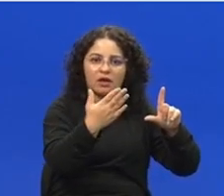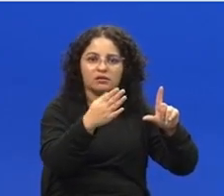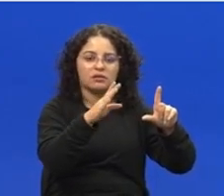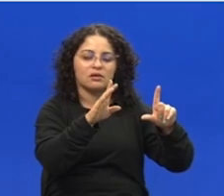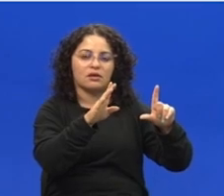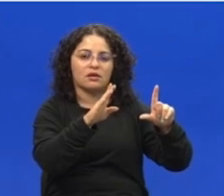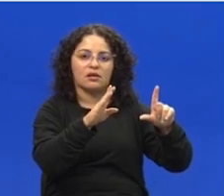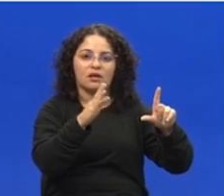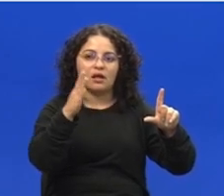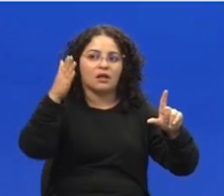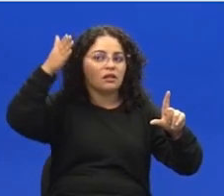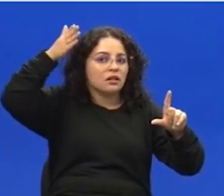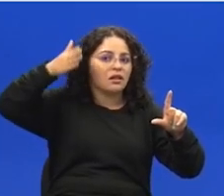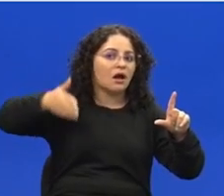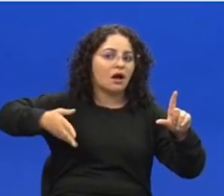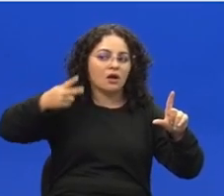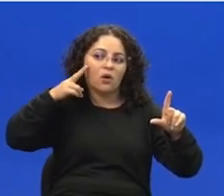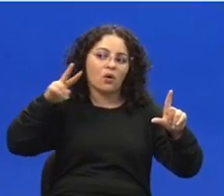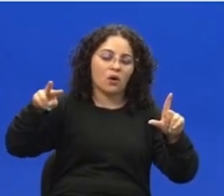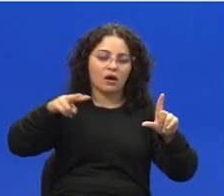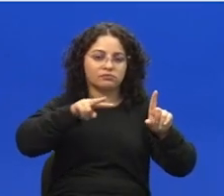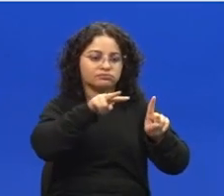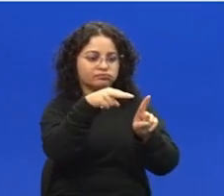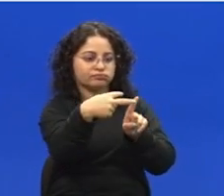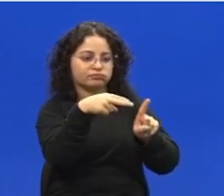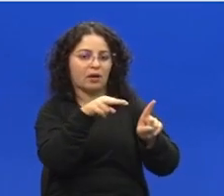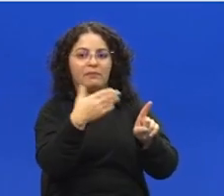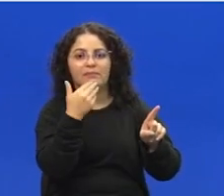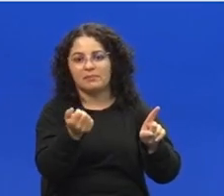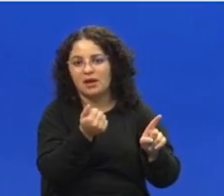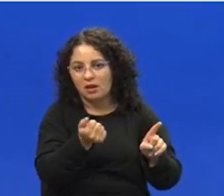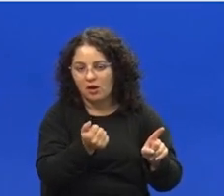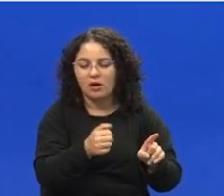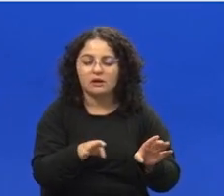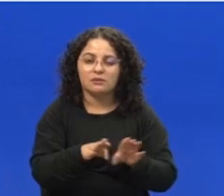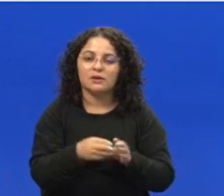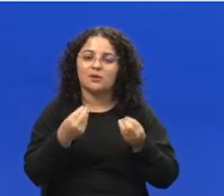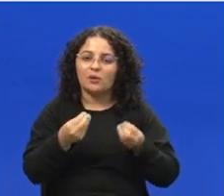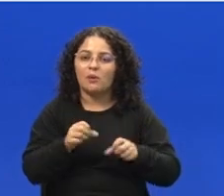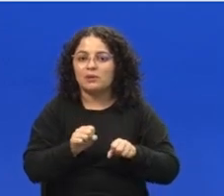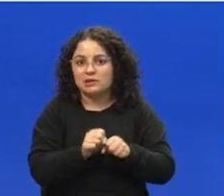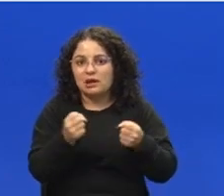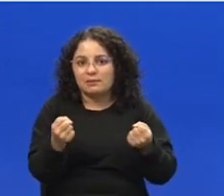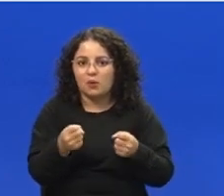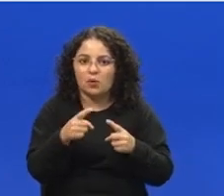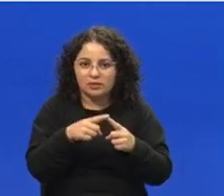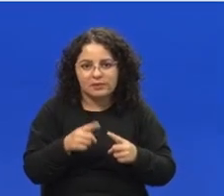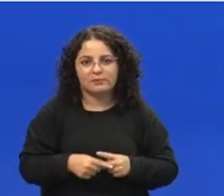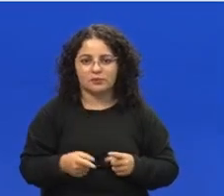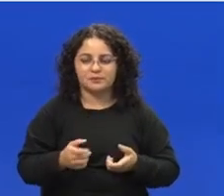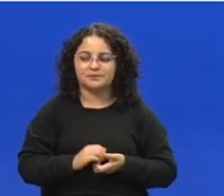para visualização do melhor segmento e de como foi esse traço de fratura.